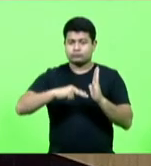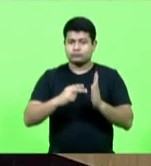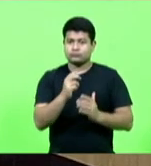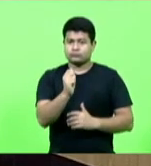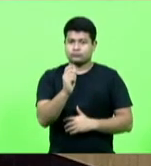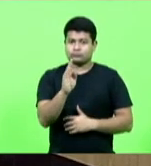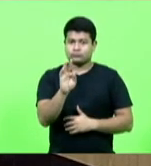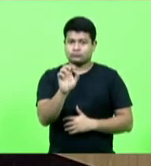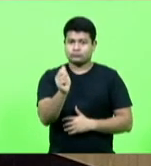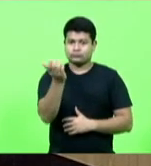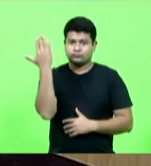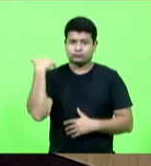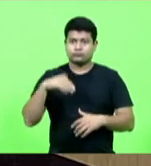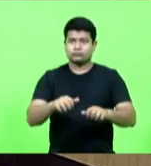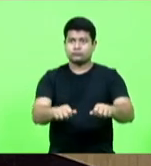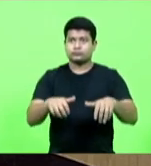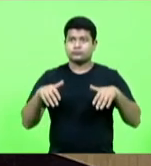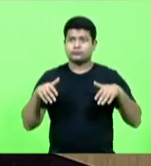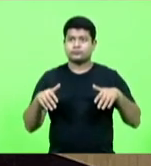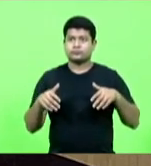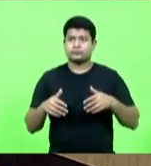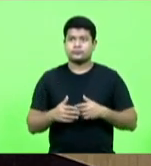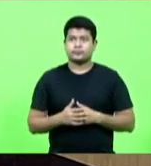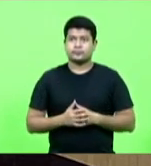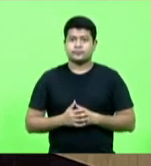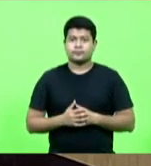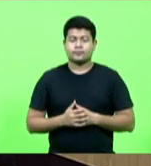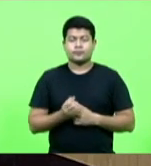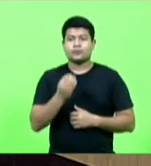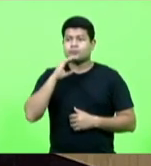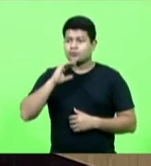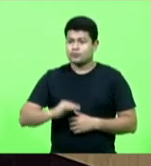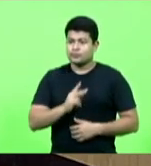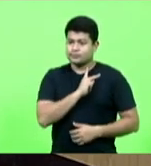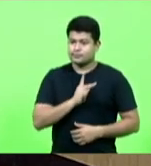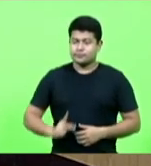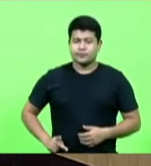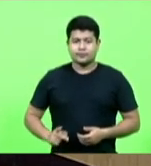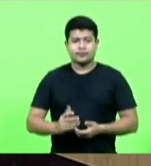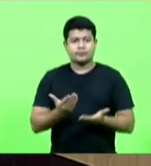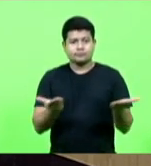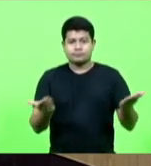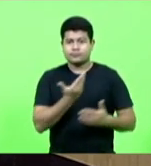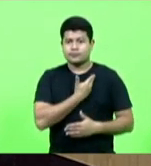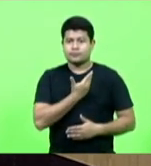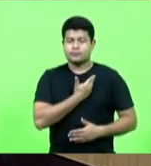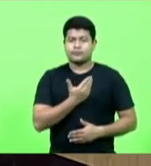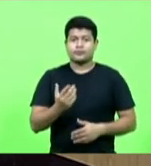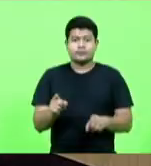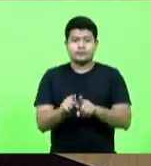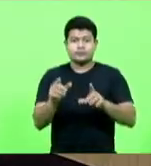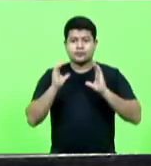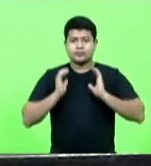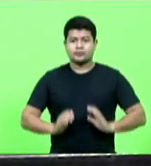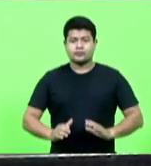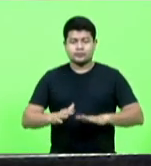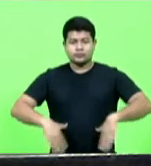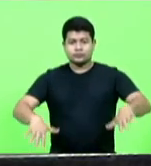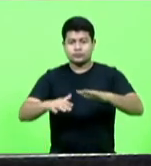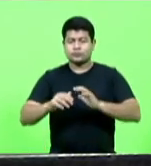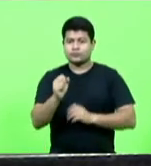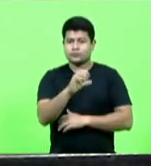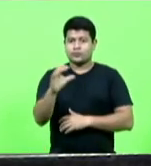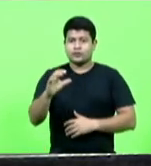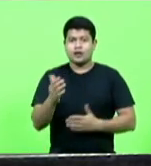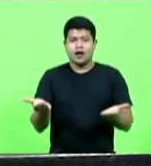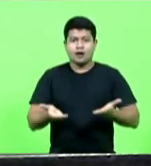leitura da ata da sessão anterior. Boa tarde, senhor presidente, colegas deputados, cidadãos catarinenses. Ata da